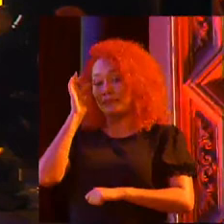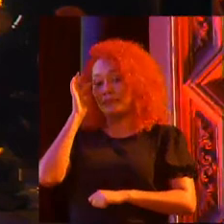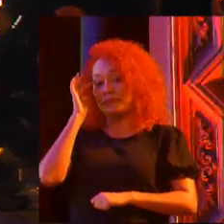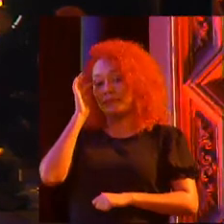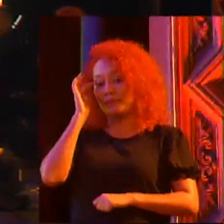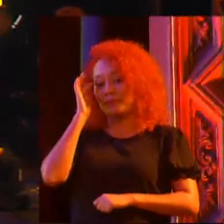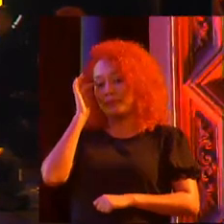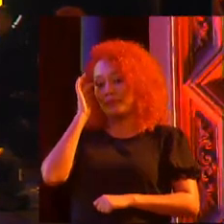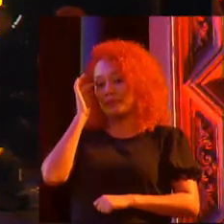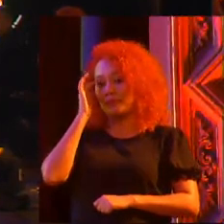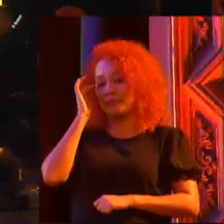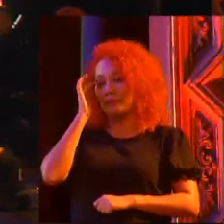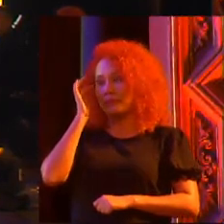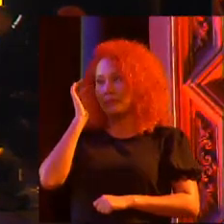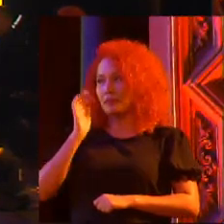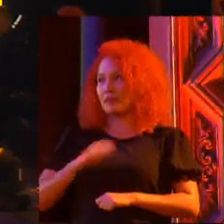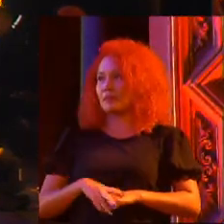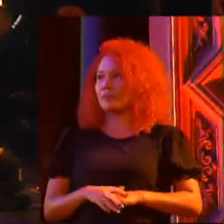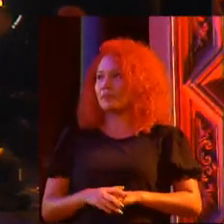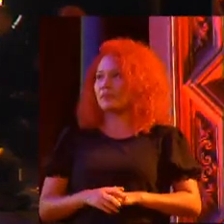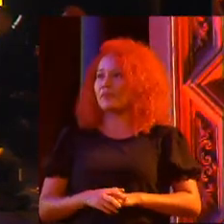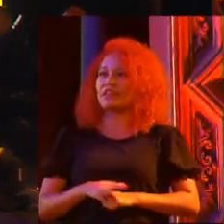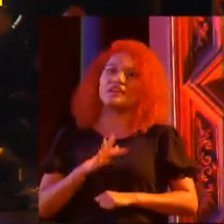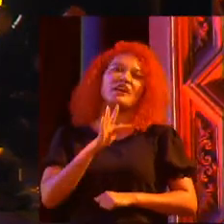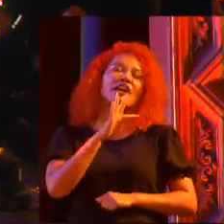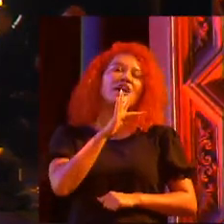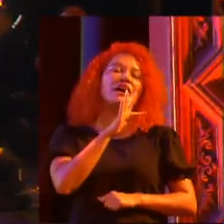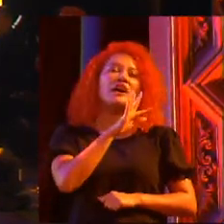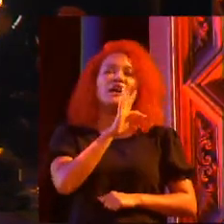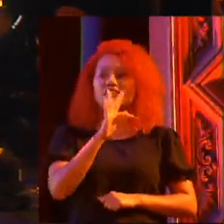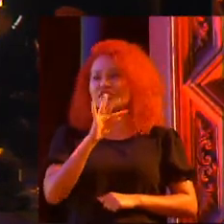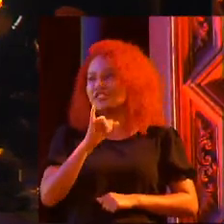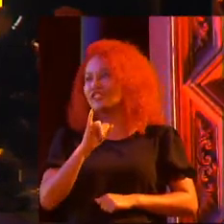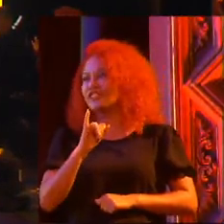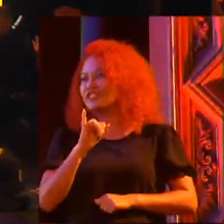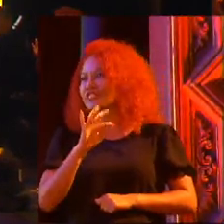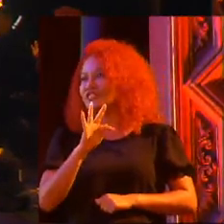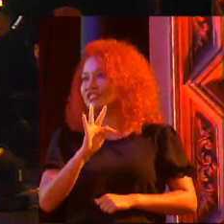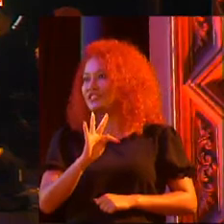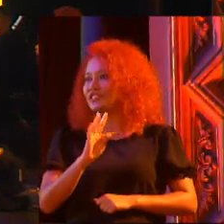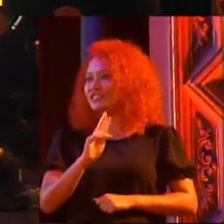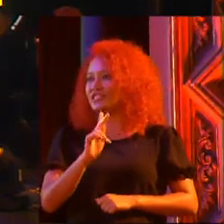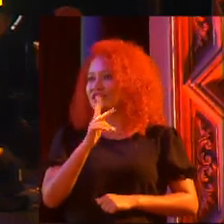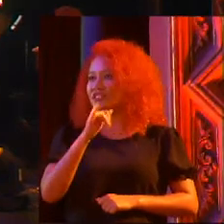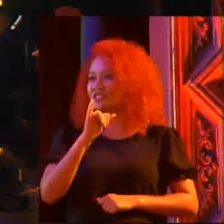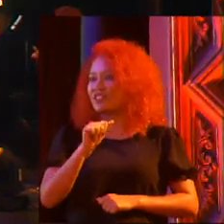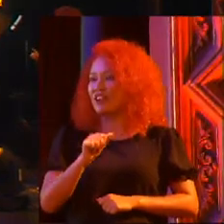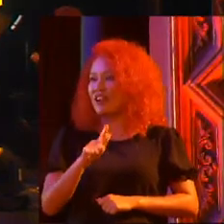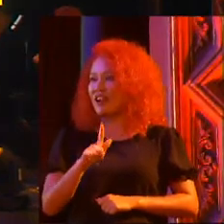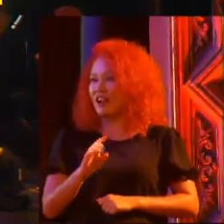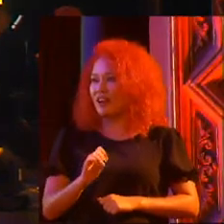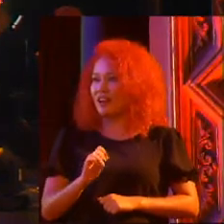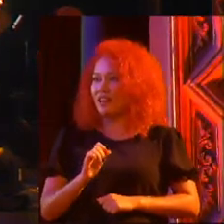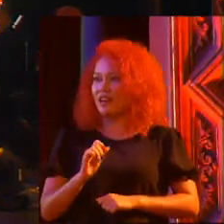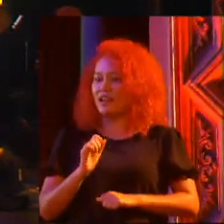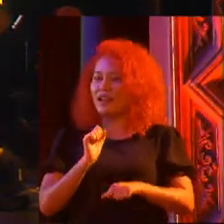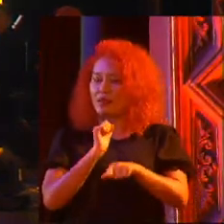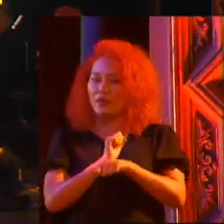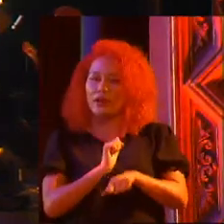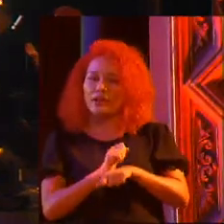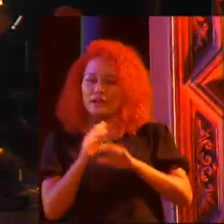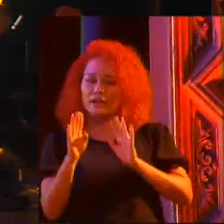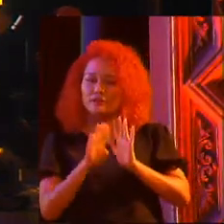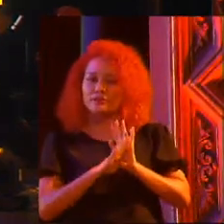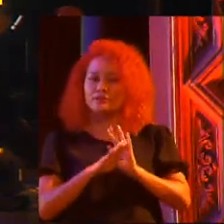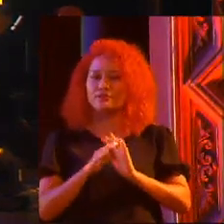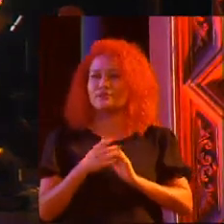para subir ao palco, ao som de muitos aplausos, Thiago Costa! Vem, Thiago. Tá chegando. Chegou, peraí, tá calma. Chegando? Continua